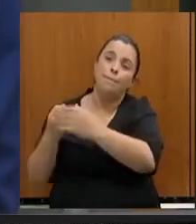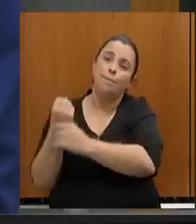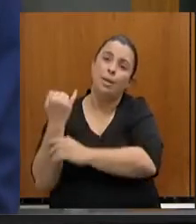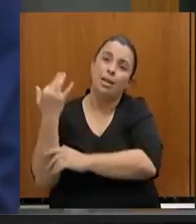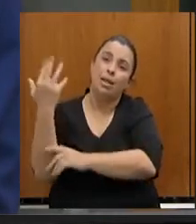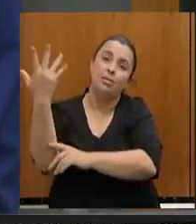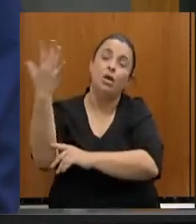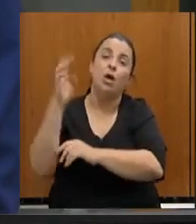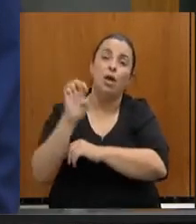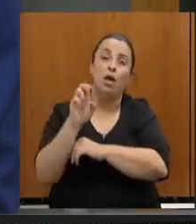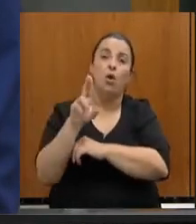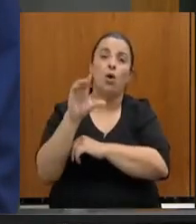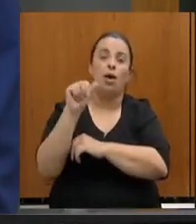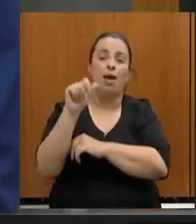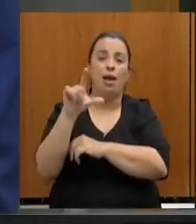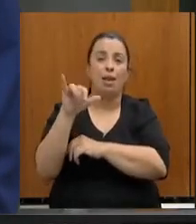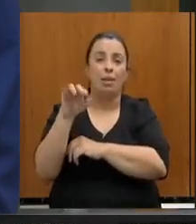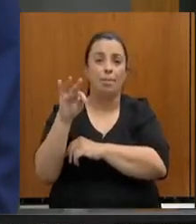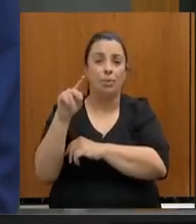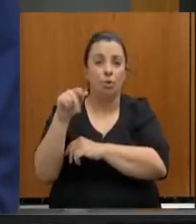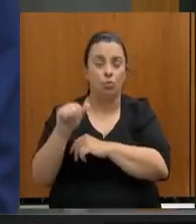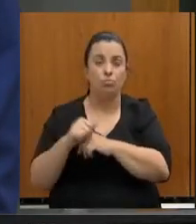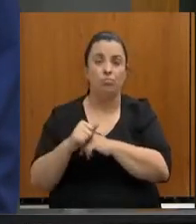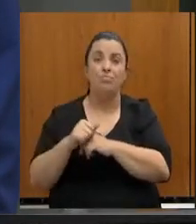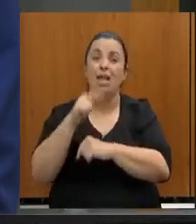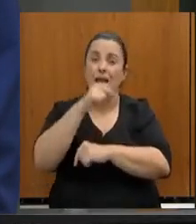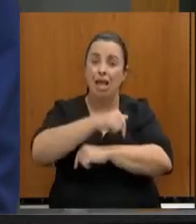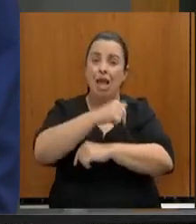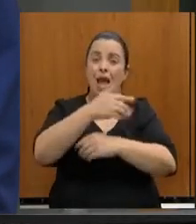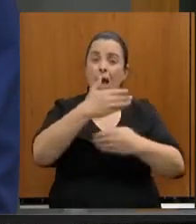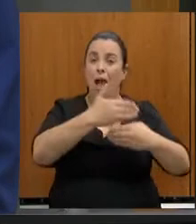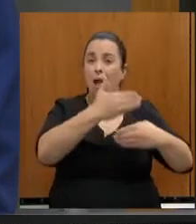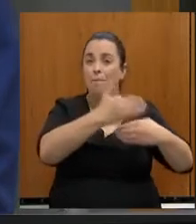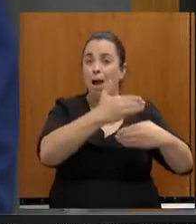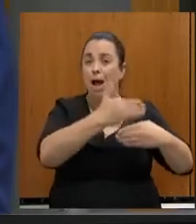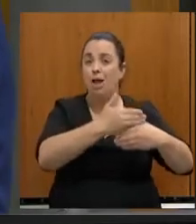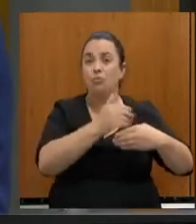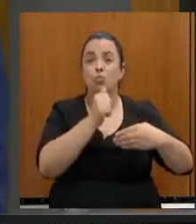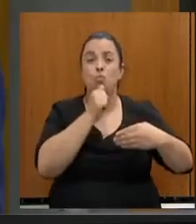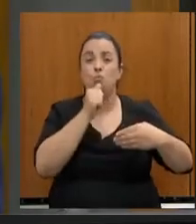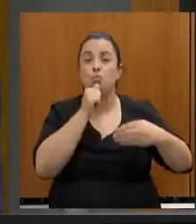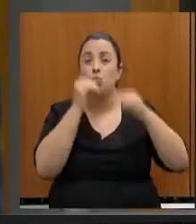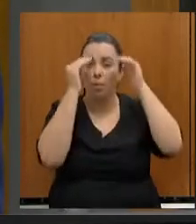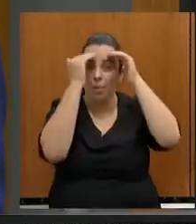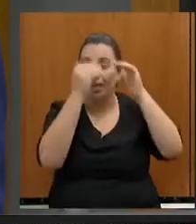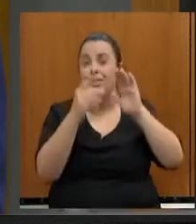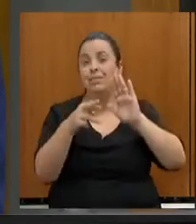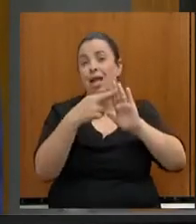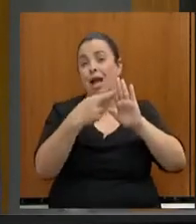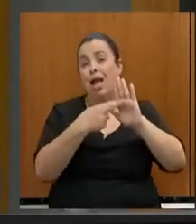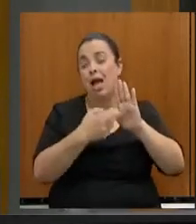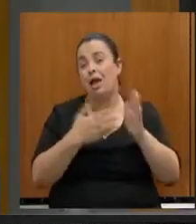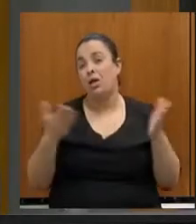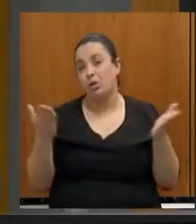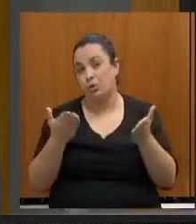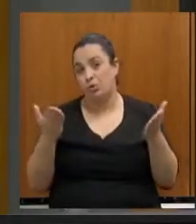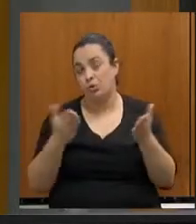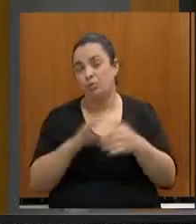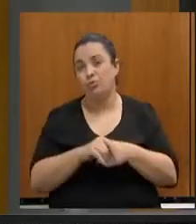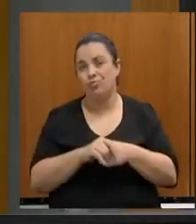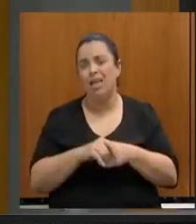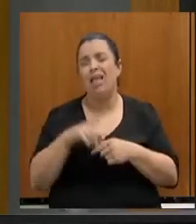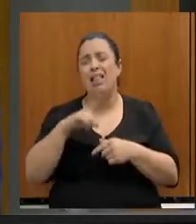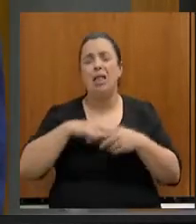rompimento de uma barragem regular construída há mais de 60 anos que até hoje não se adequou à Nova legislação vigente danos ao patrimônio